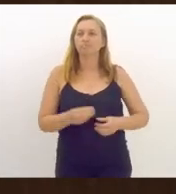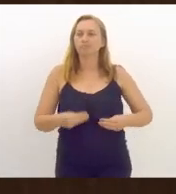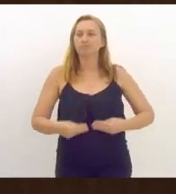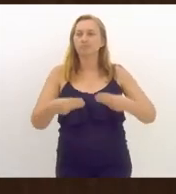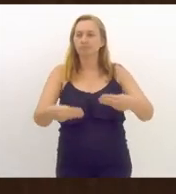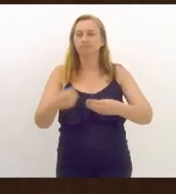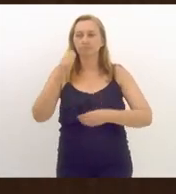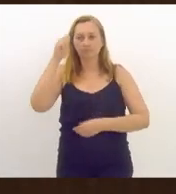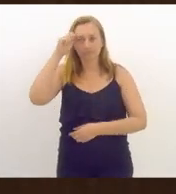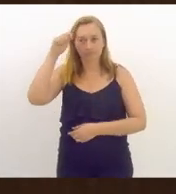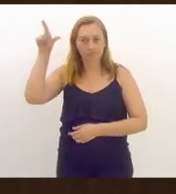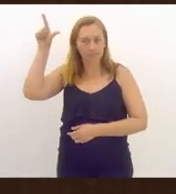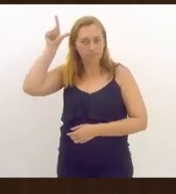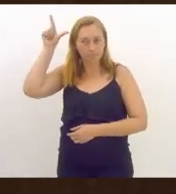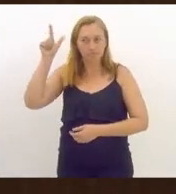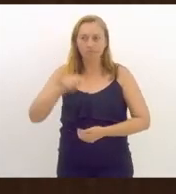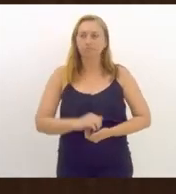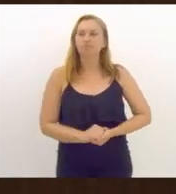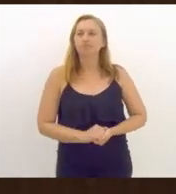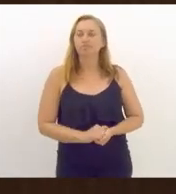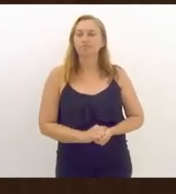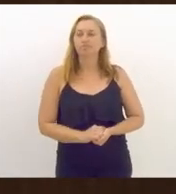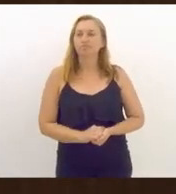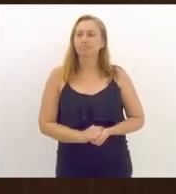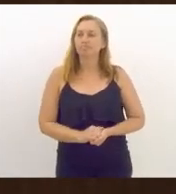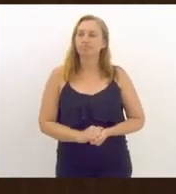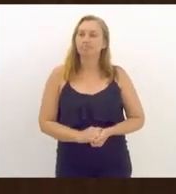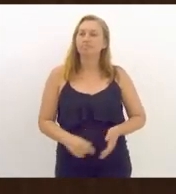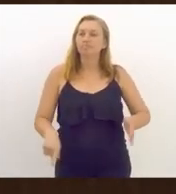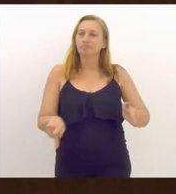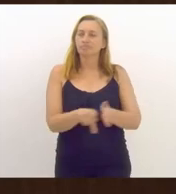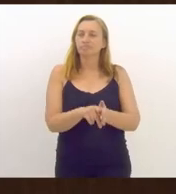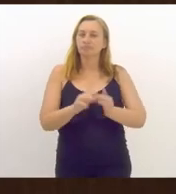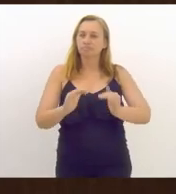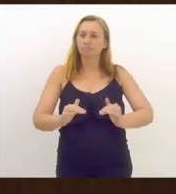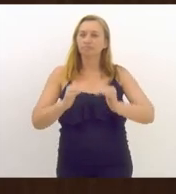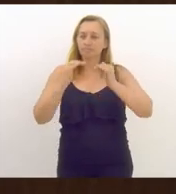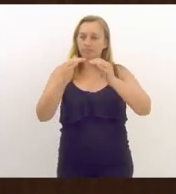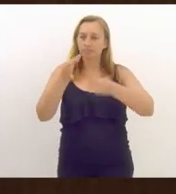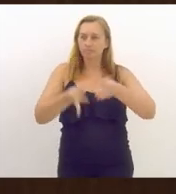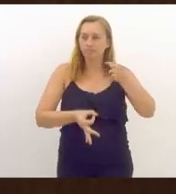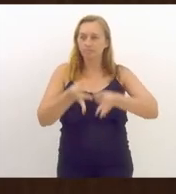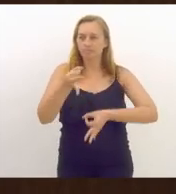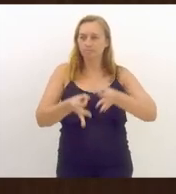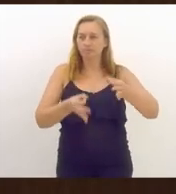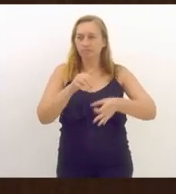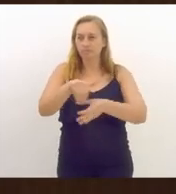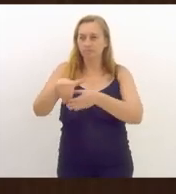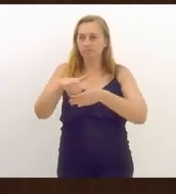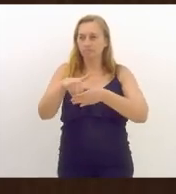Alexandre de Moraes como membro do Supremo Tribunal Federal